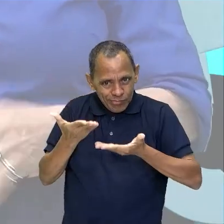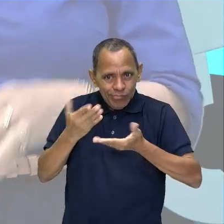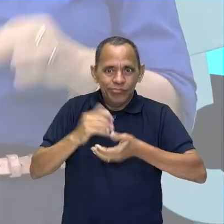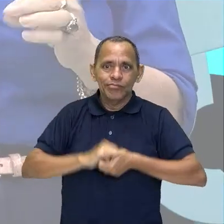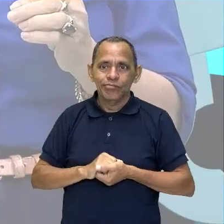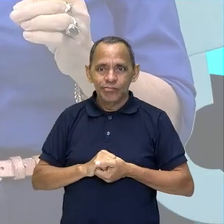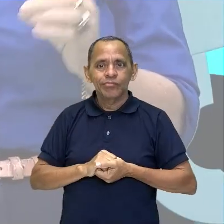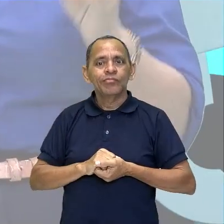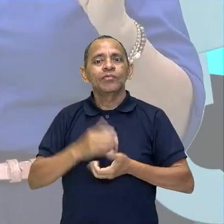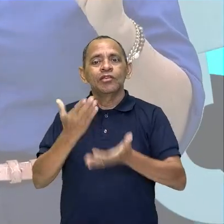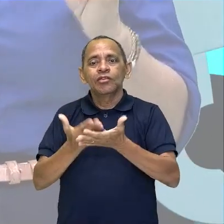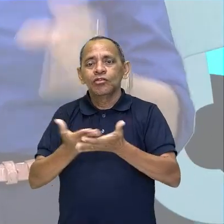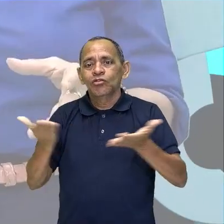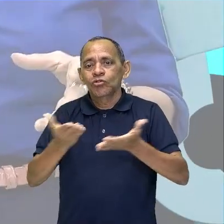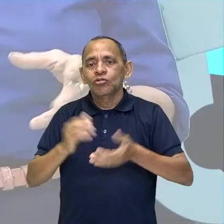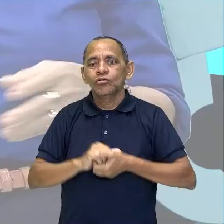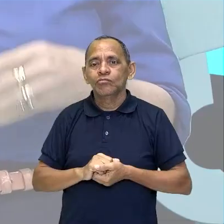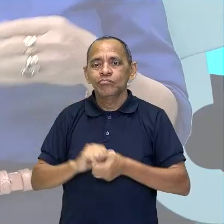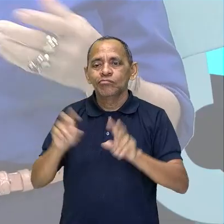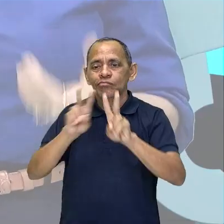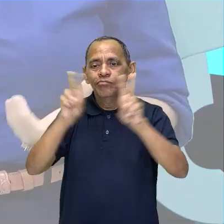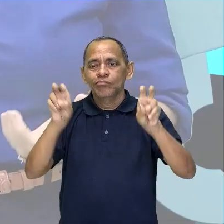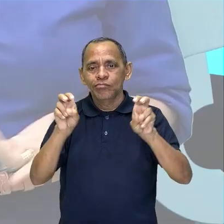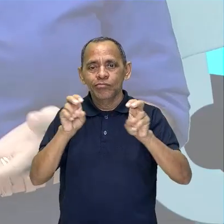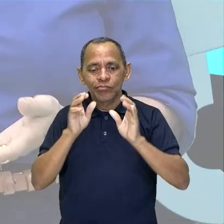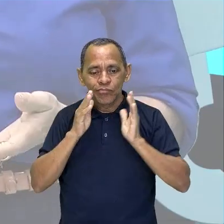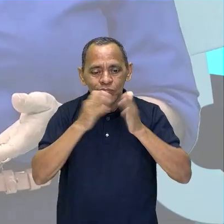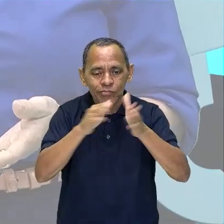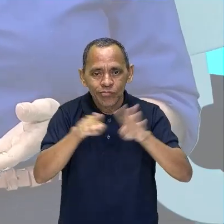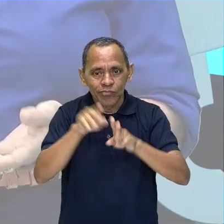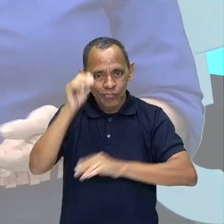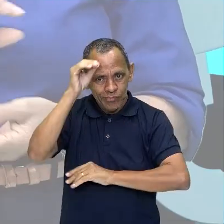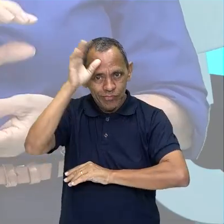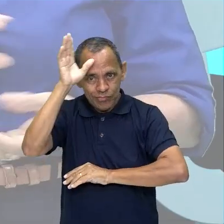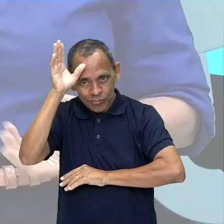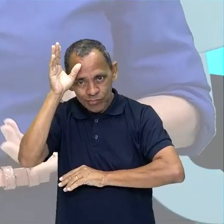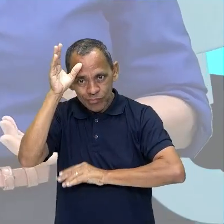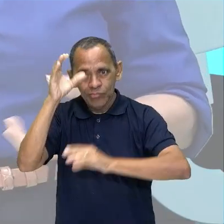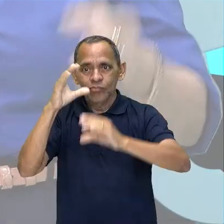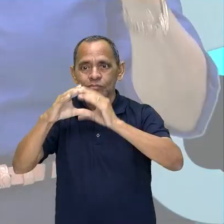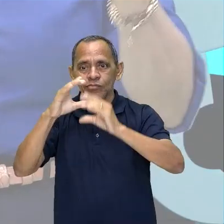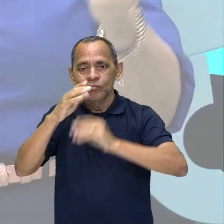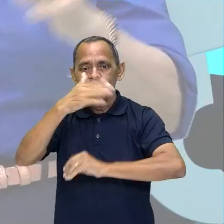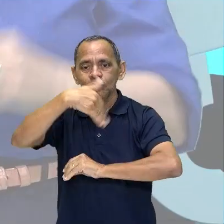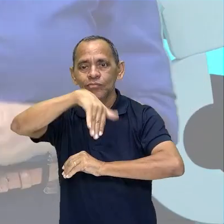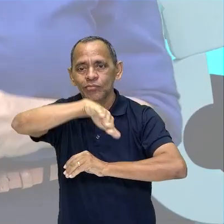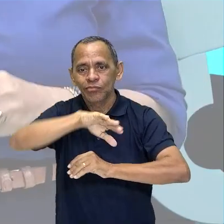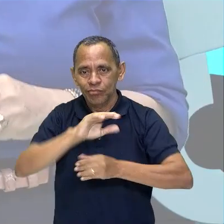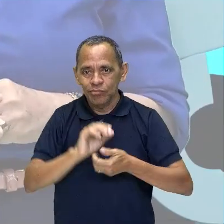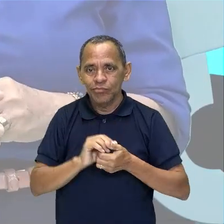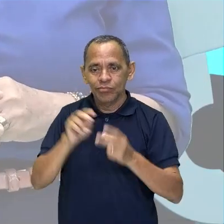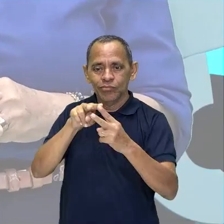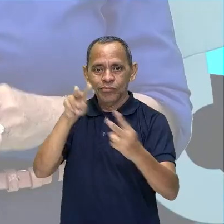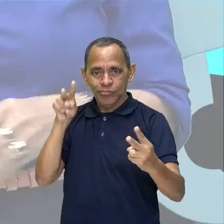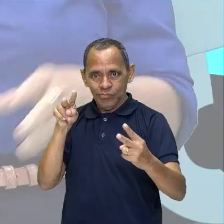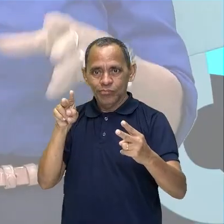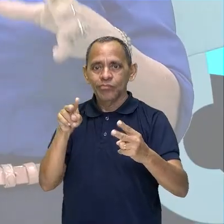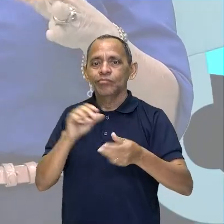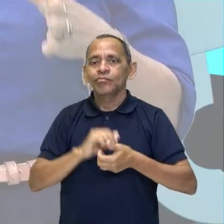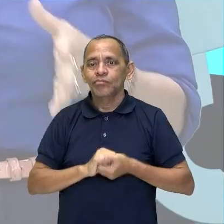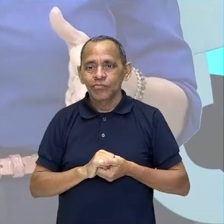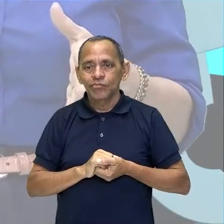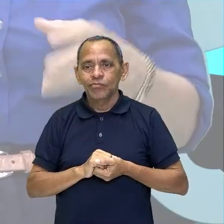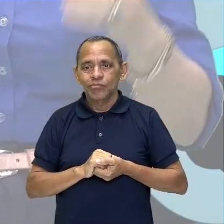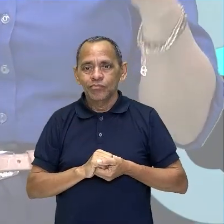hipermídias. Esse é o tema central para compreender a comunicação na era digital, a era que vivemos.